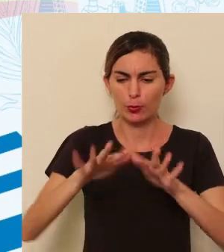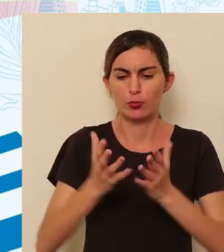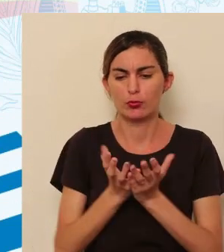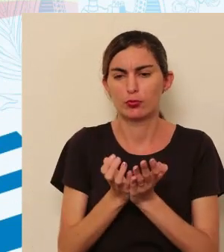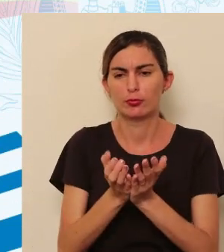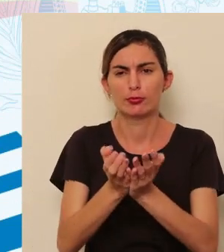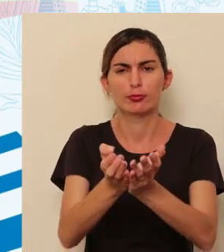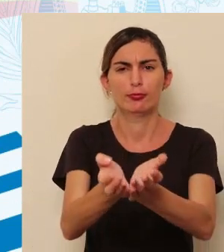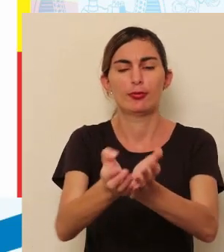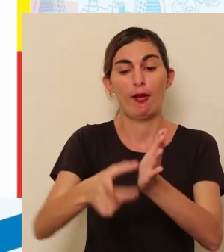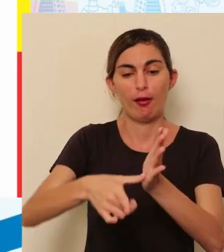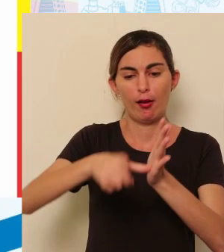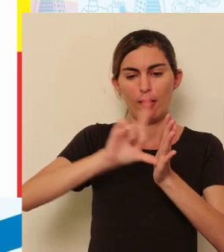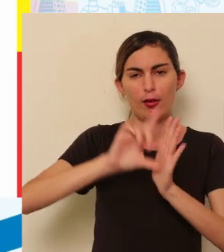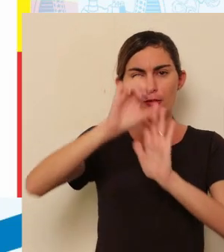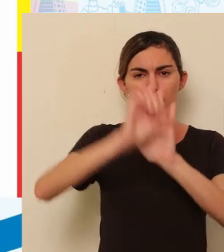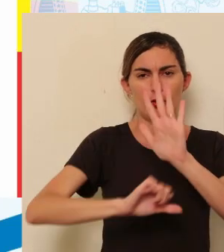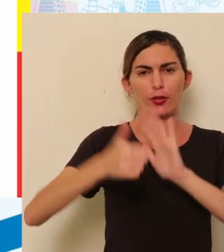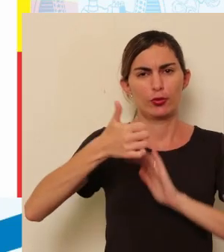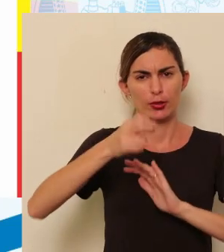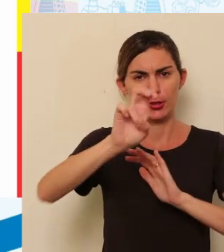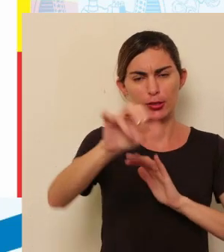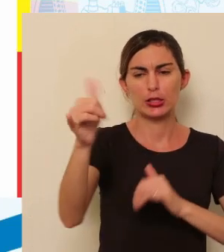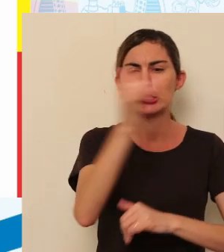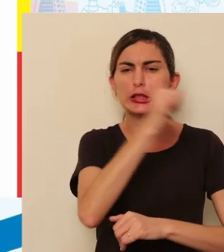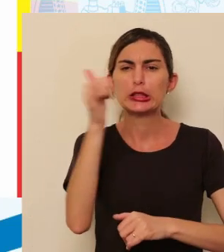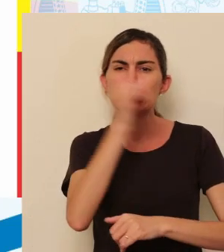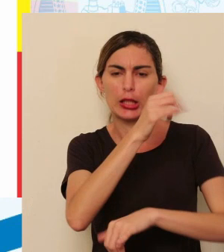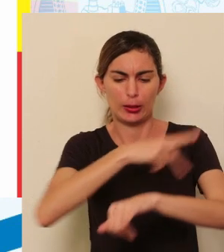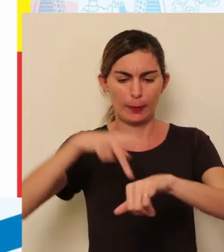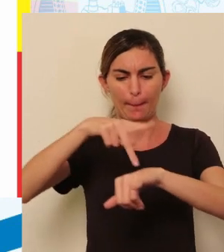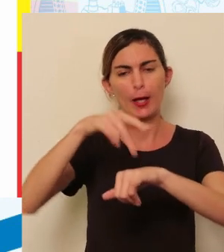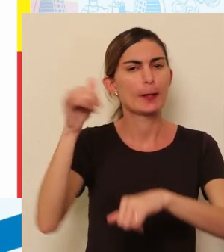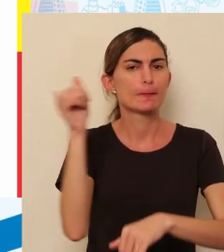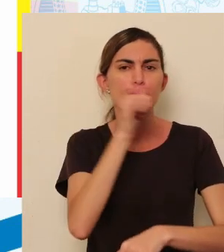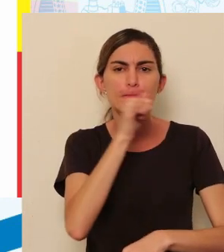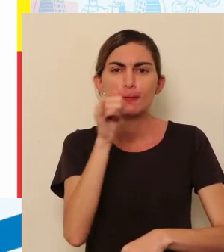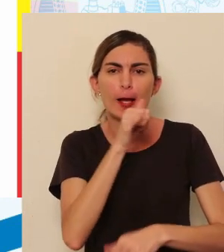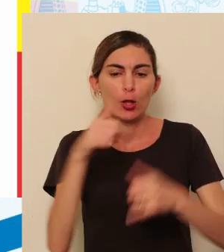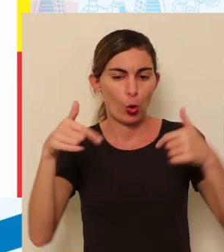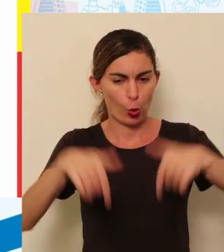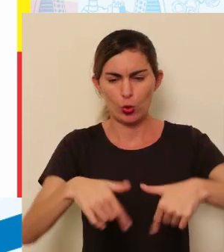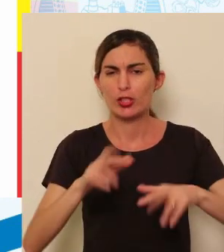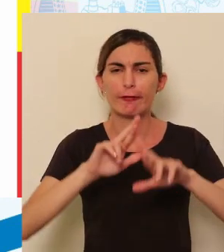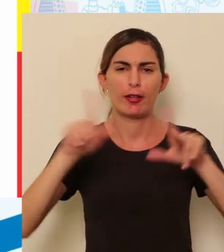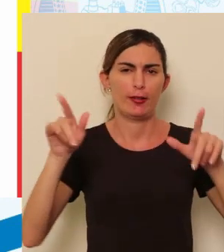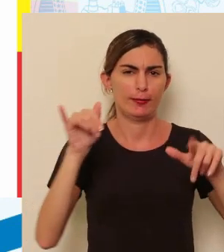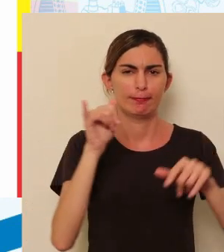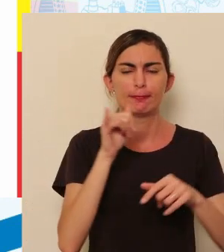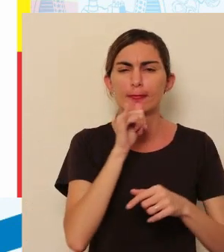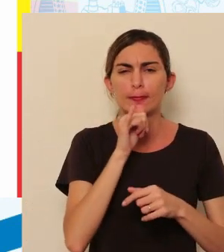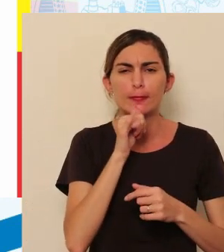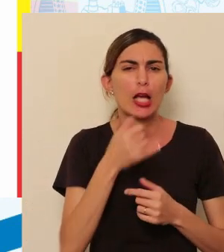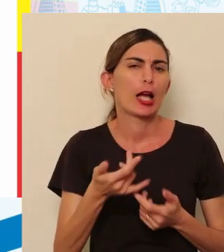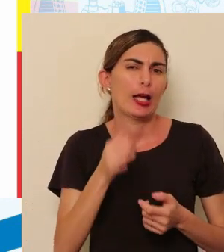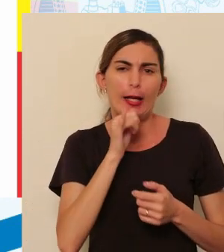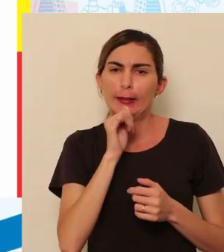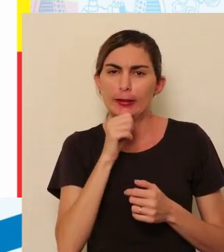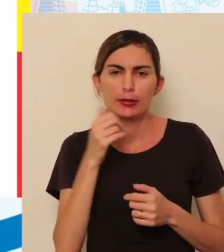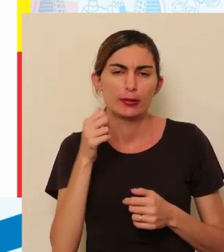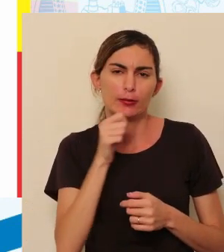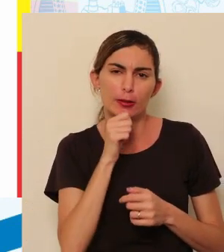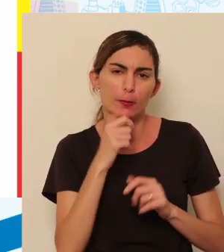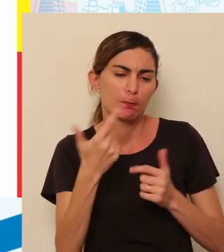expansão marítima. Antes do século XV, a Itália, que ainda não era um país como conhecemos hoje,